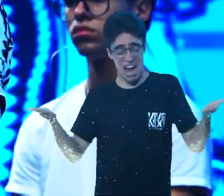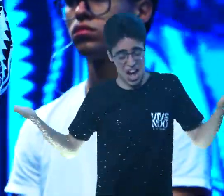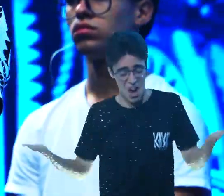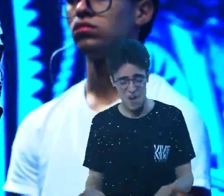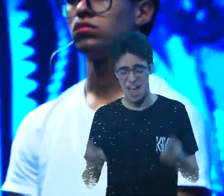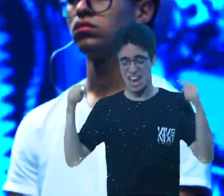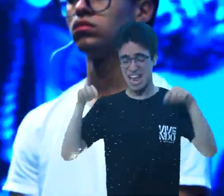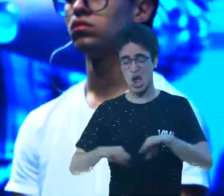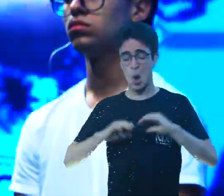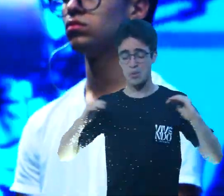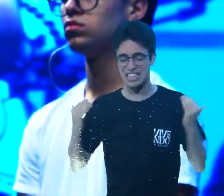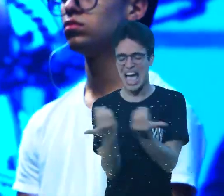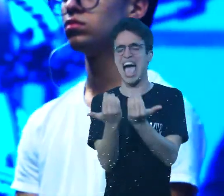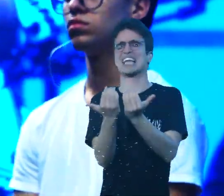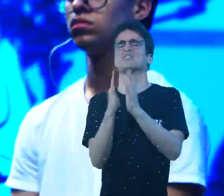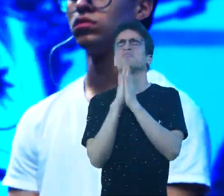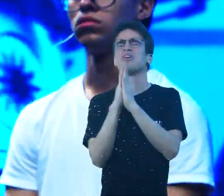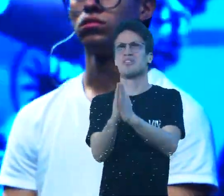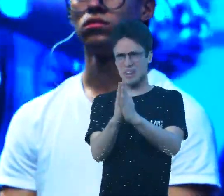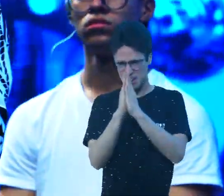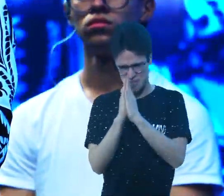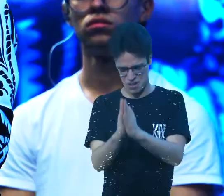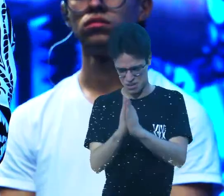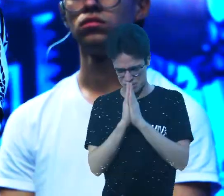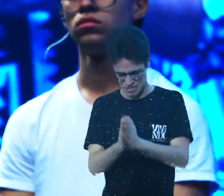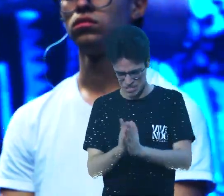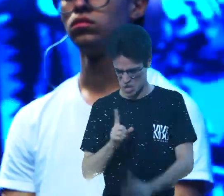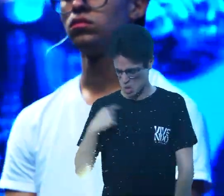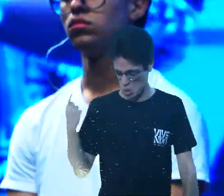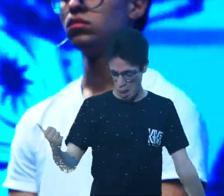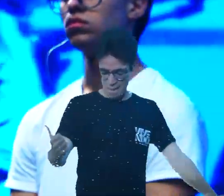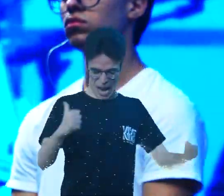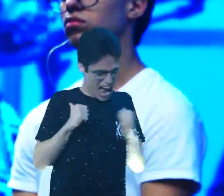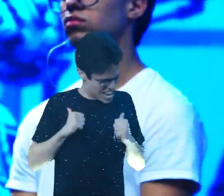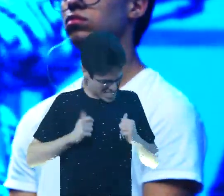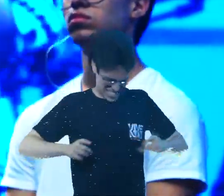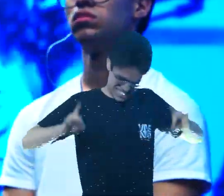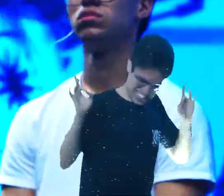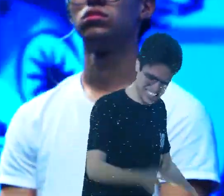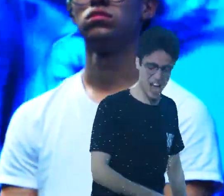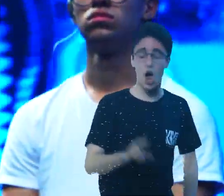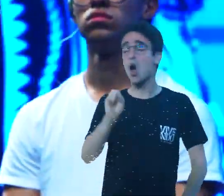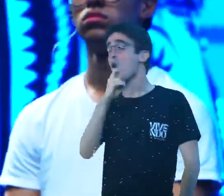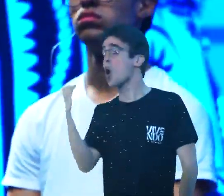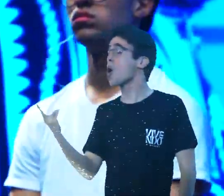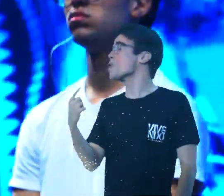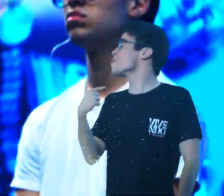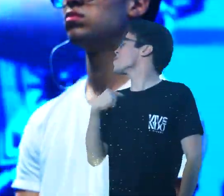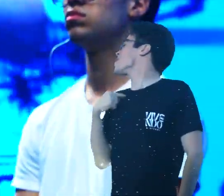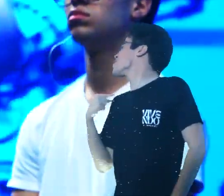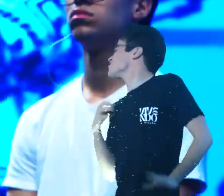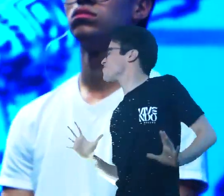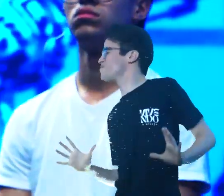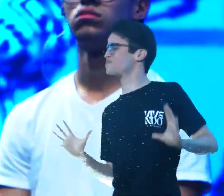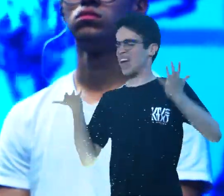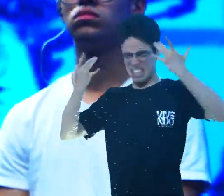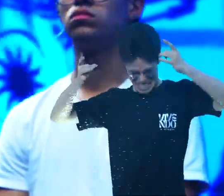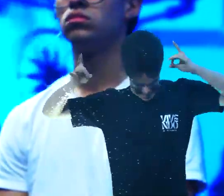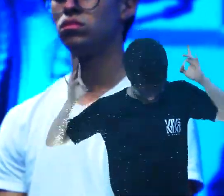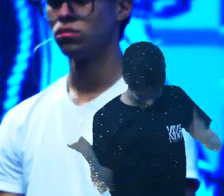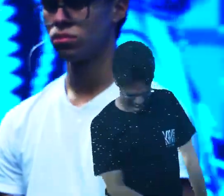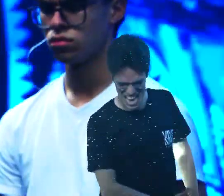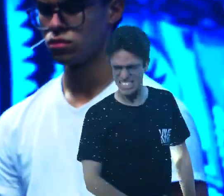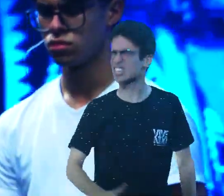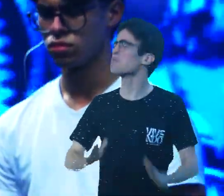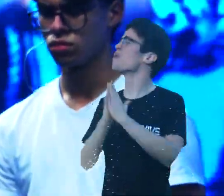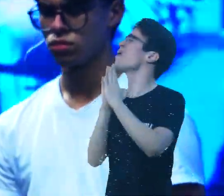comunidade nesses dias, Pai. Livra-nos da apatia ou do senso de ser um evento e nos